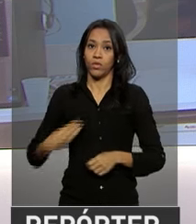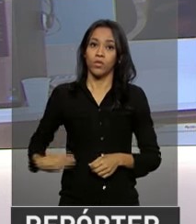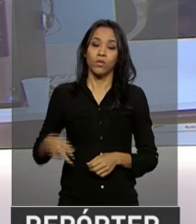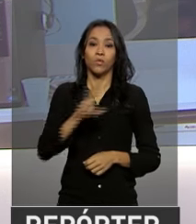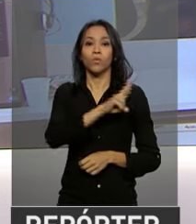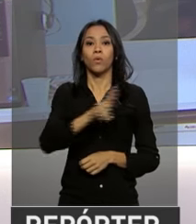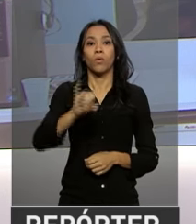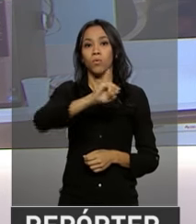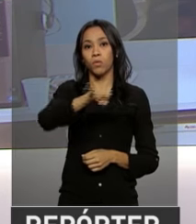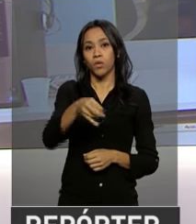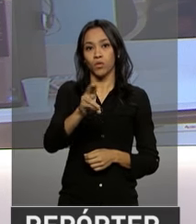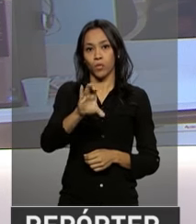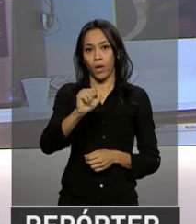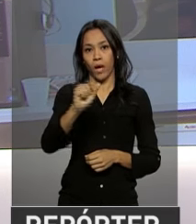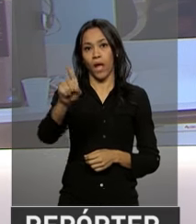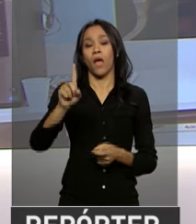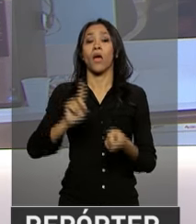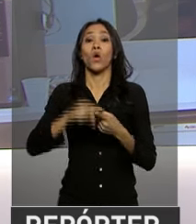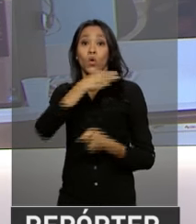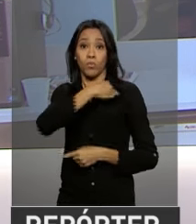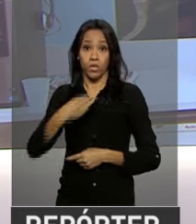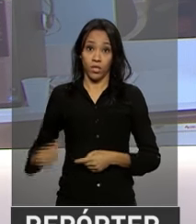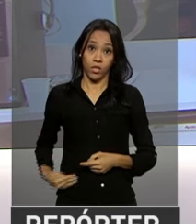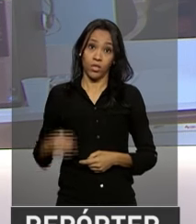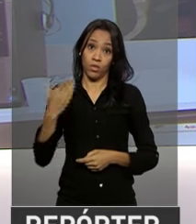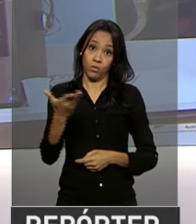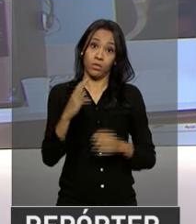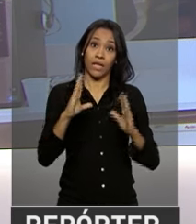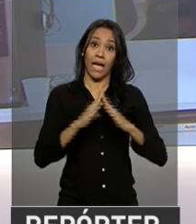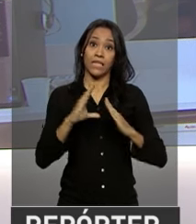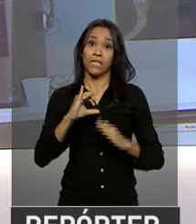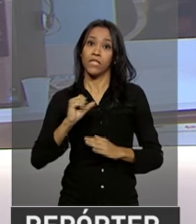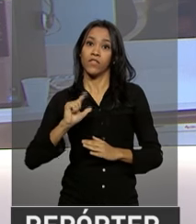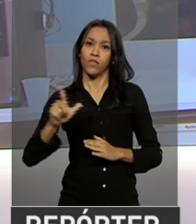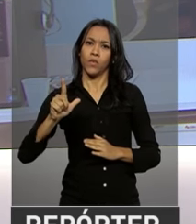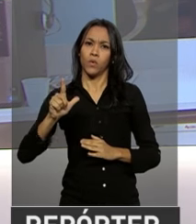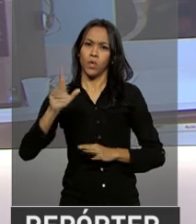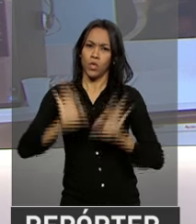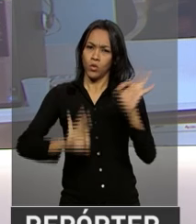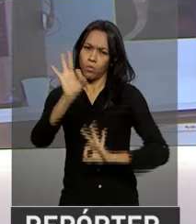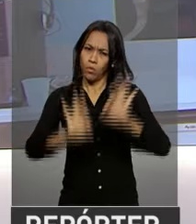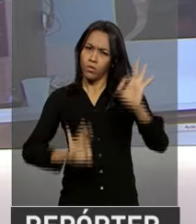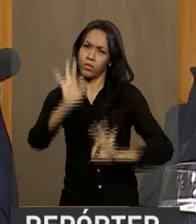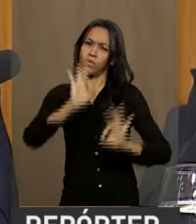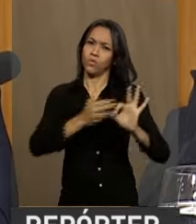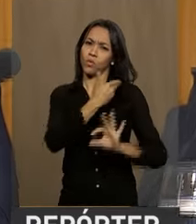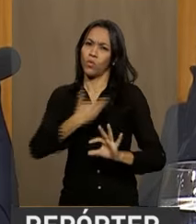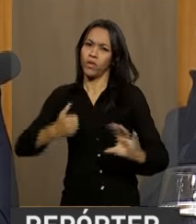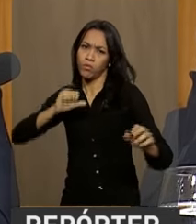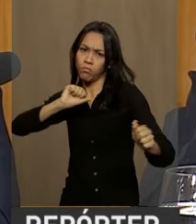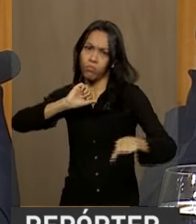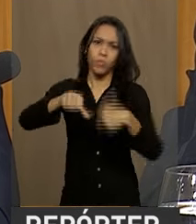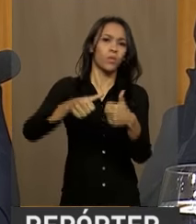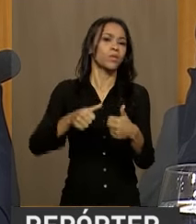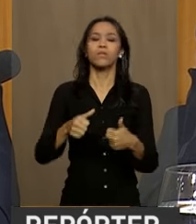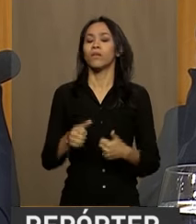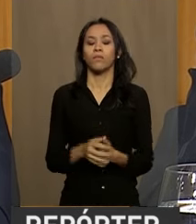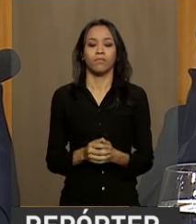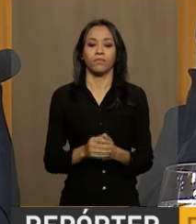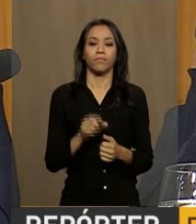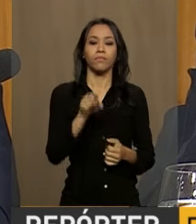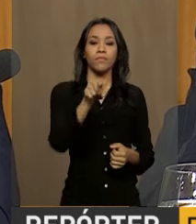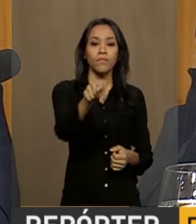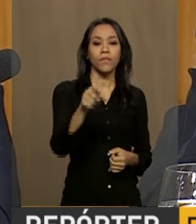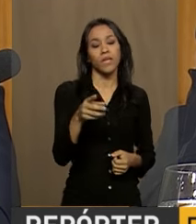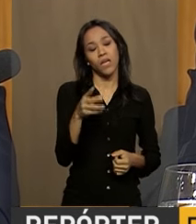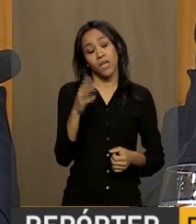o ministro da Casa Civil, Eliseu Padilha, disse que os planos do governo não mudam. A equipe perde, espero eu que